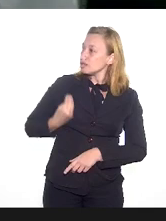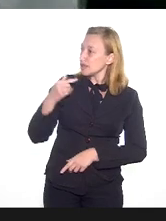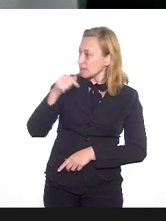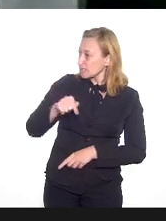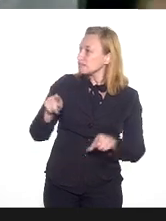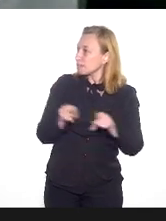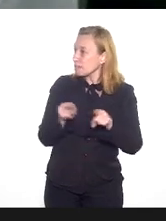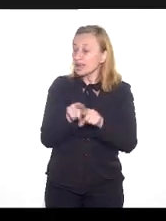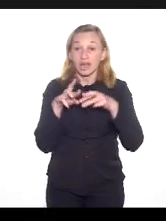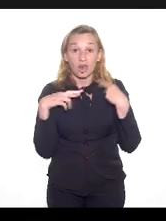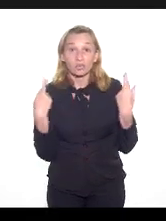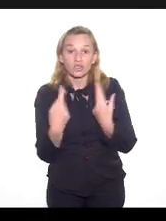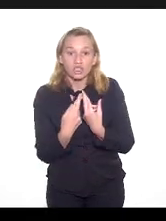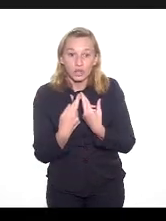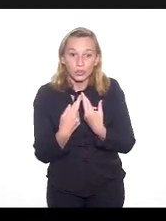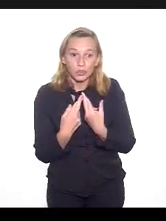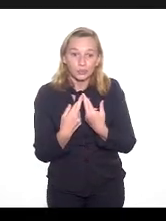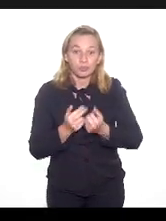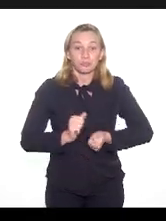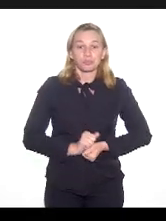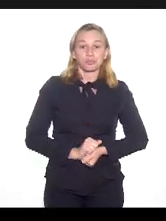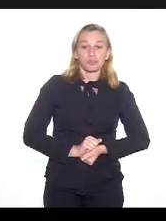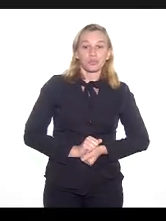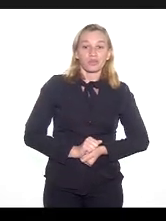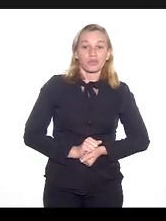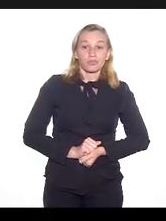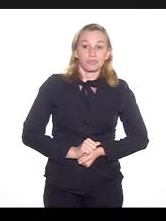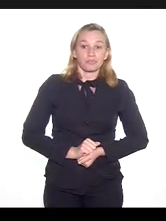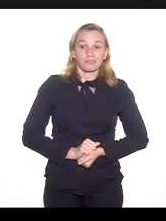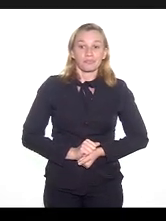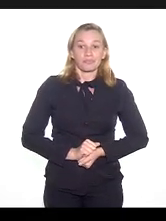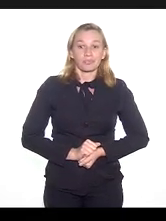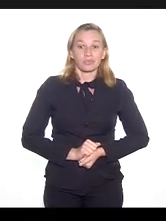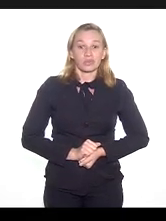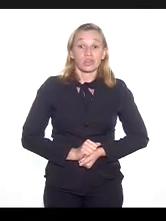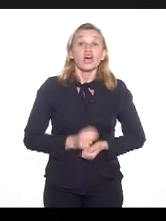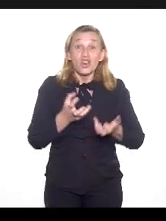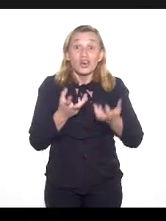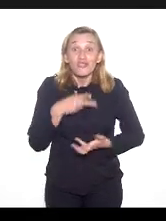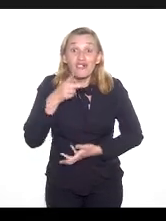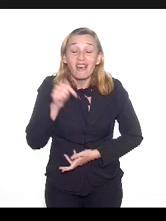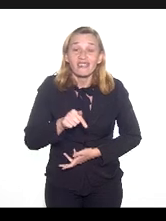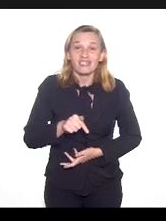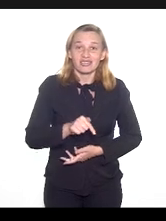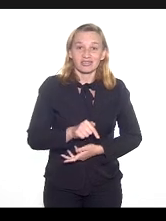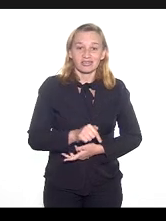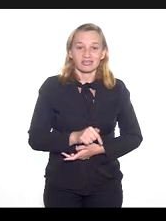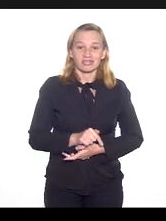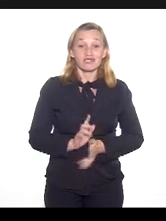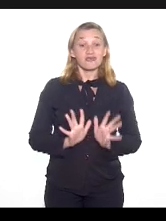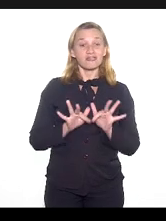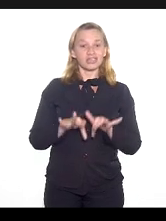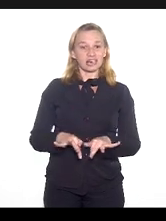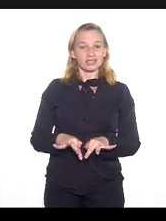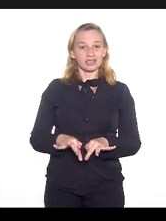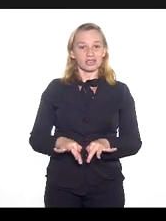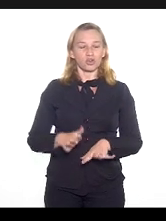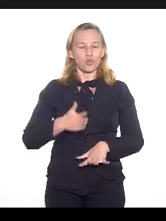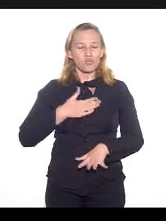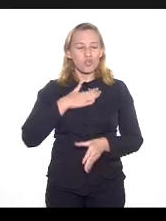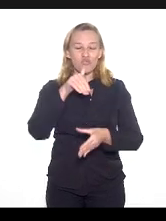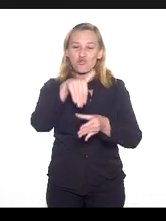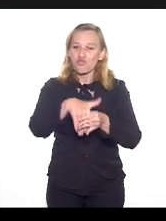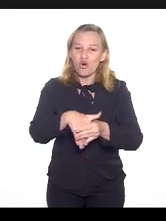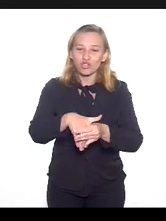aí dessa nossa sessão, de maneira que eu quero deixar aqui, finalizando, o meu